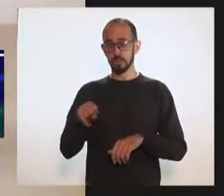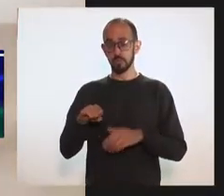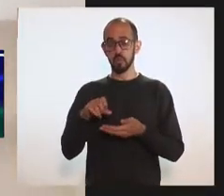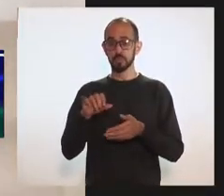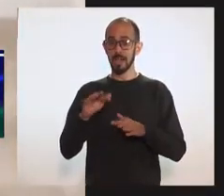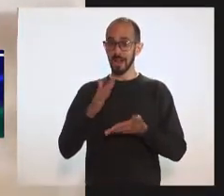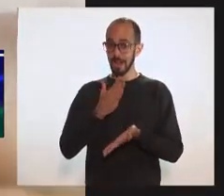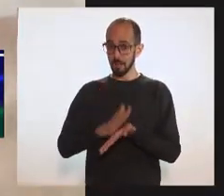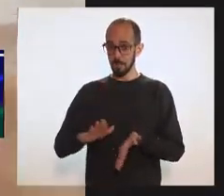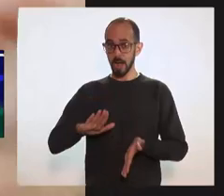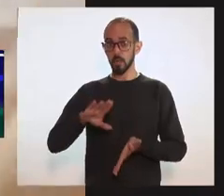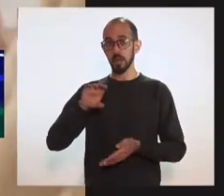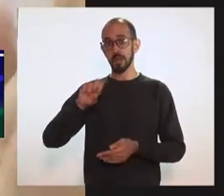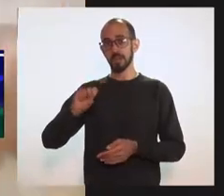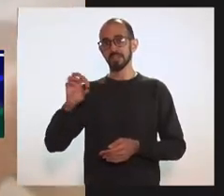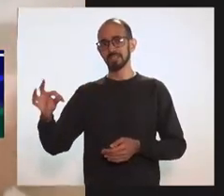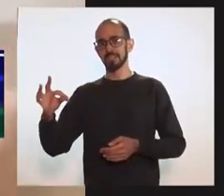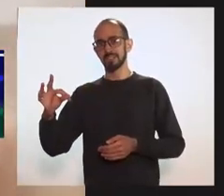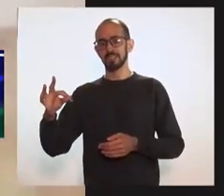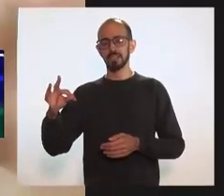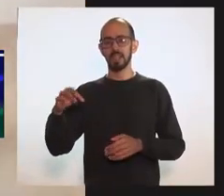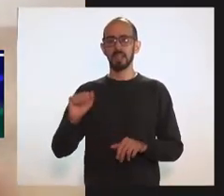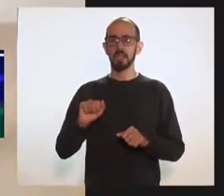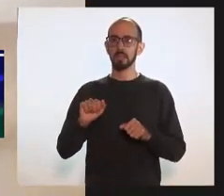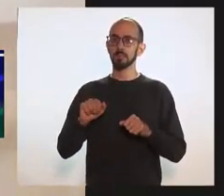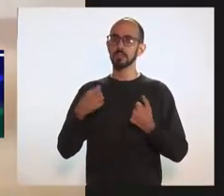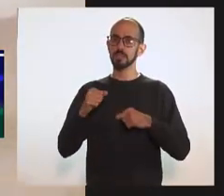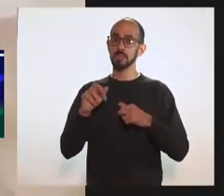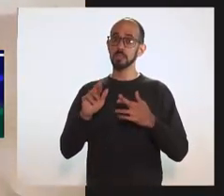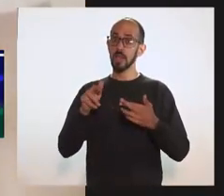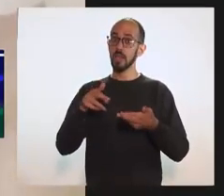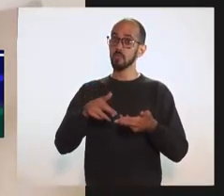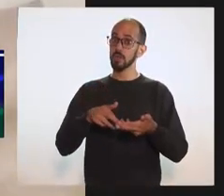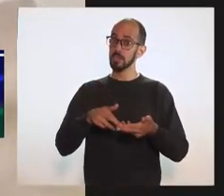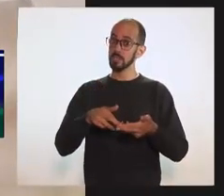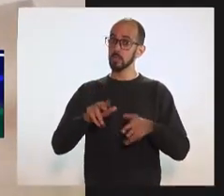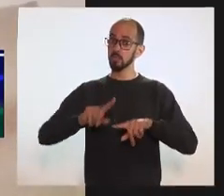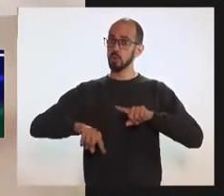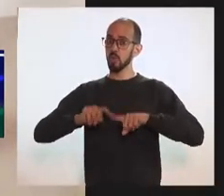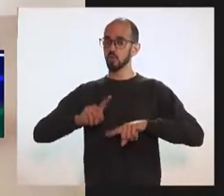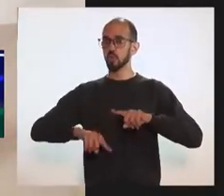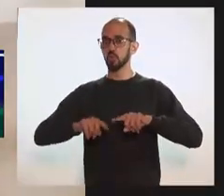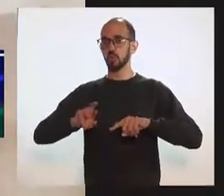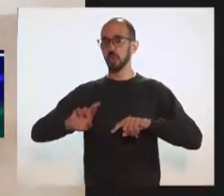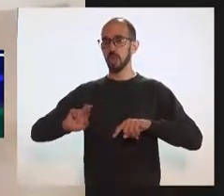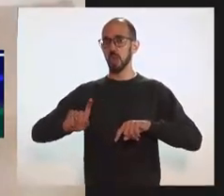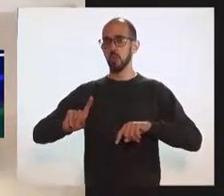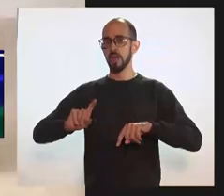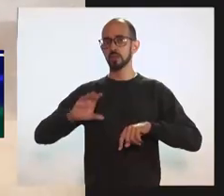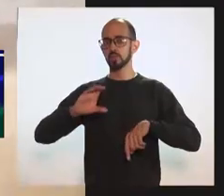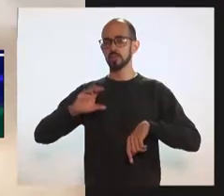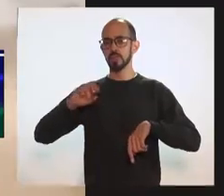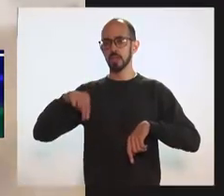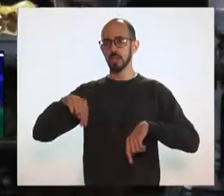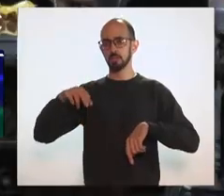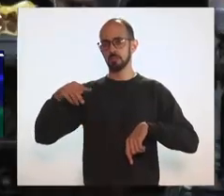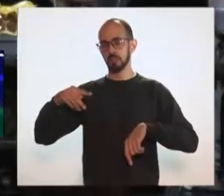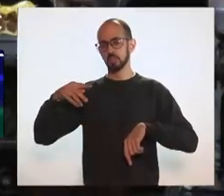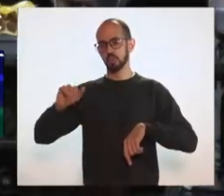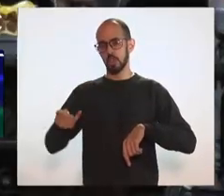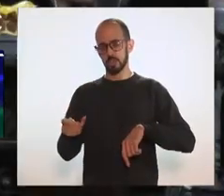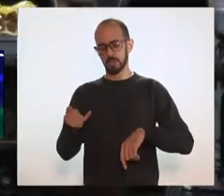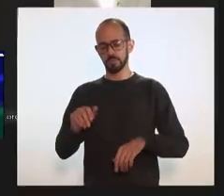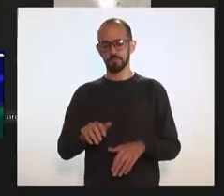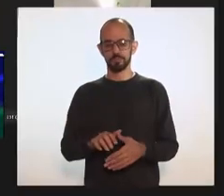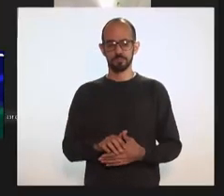todo o setor com referência no produto e não na capacidade de produção do CNPJ. Obrigado, presidente. Deputado Luiz